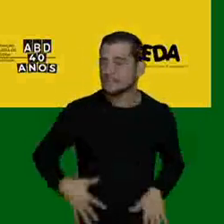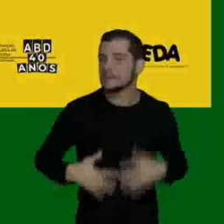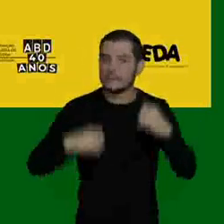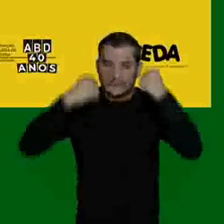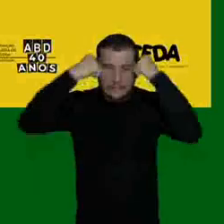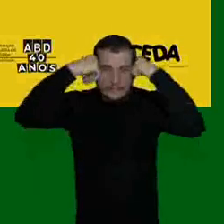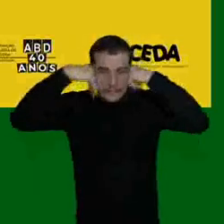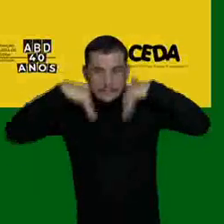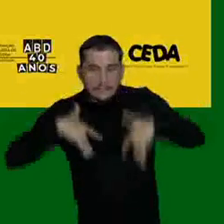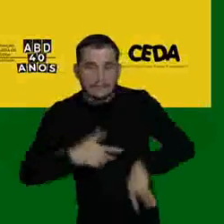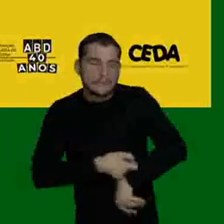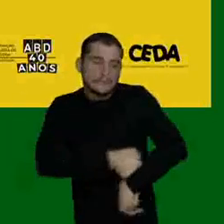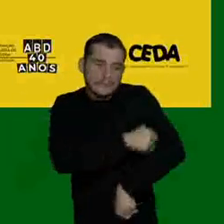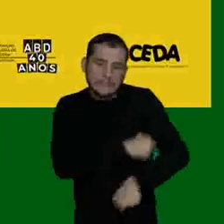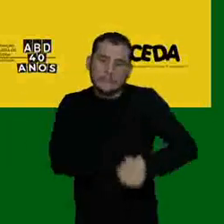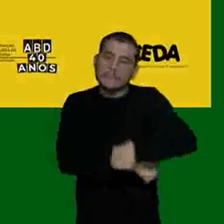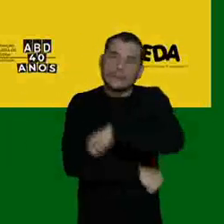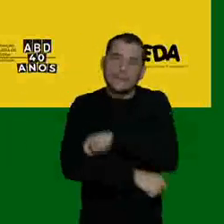ajudar essas